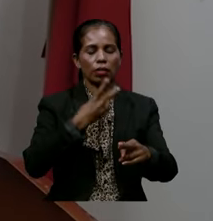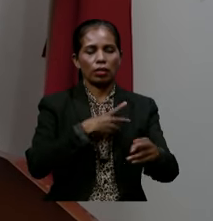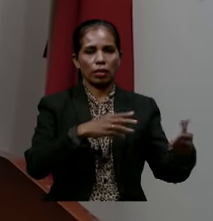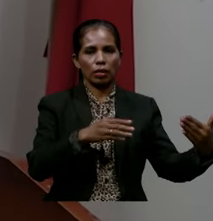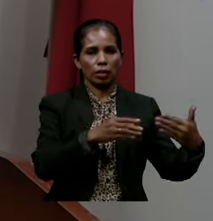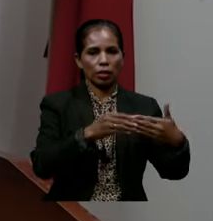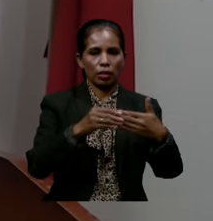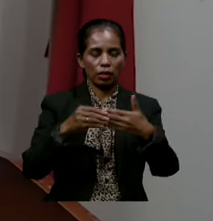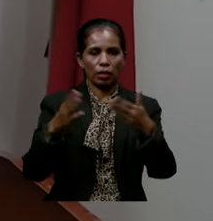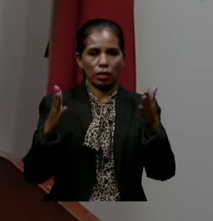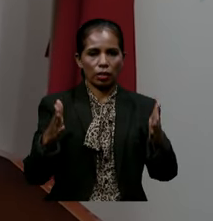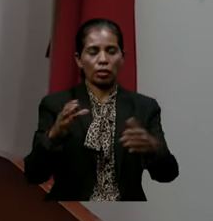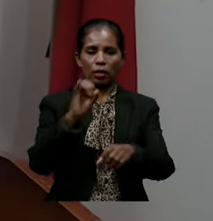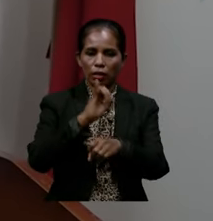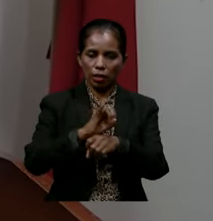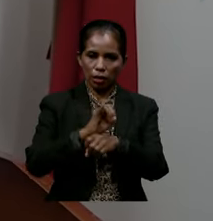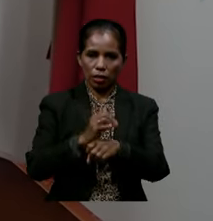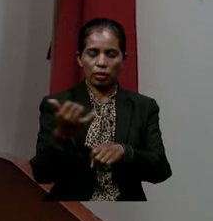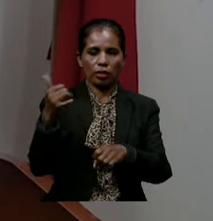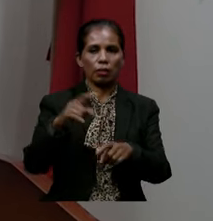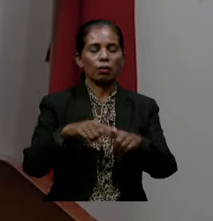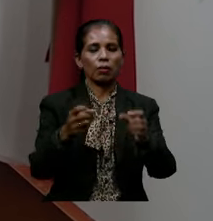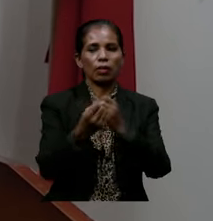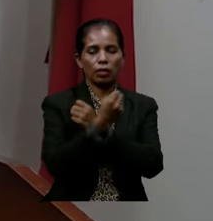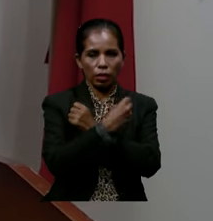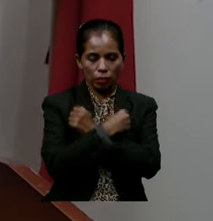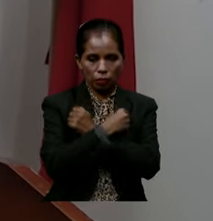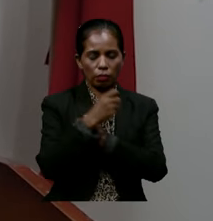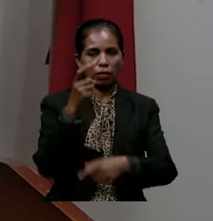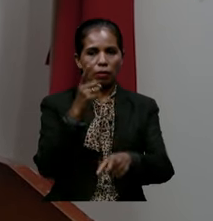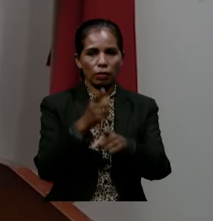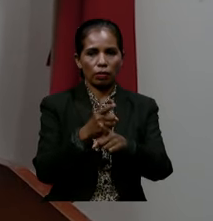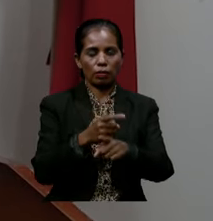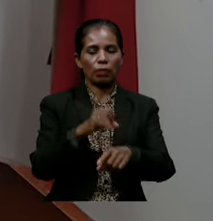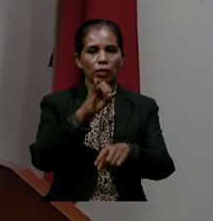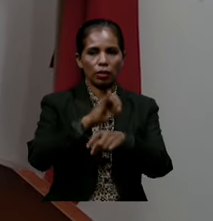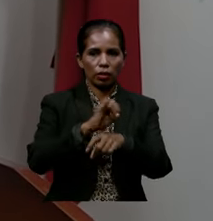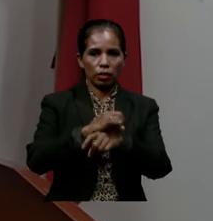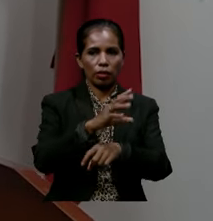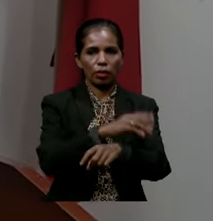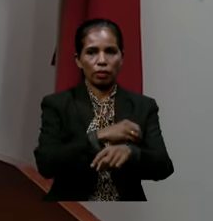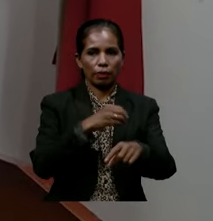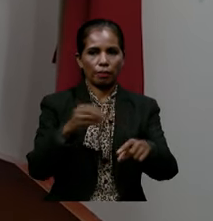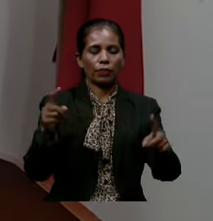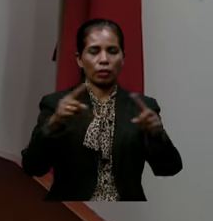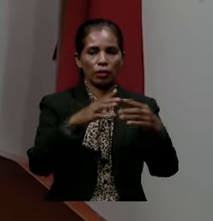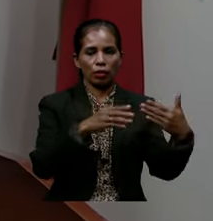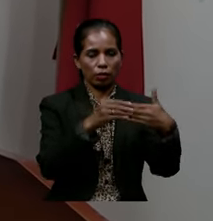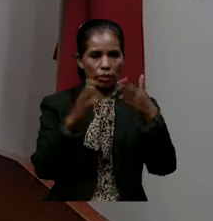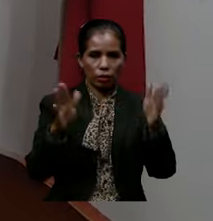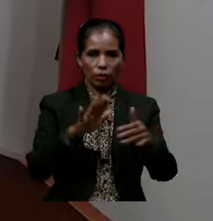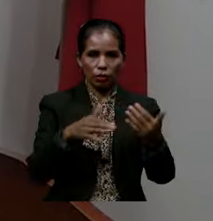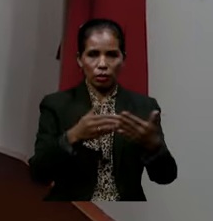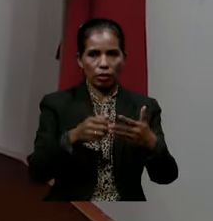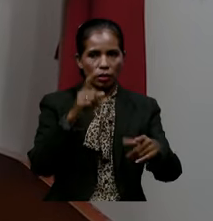be igreja sira, ma be itadomi tebes ba uma creda homos leader sira. Ne